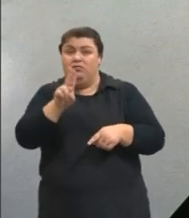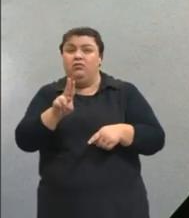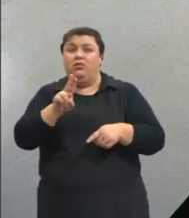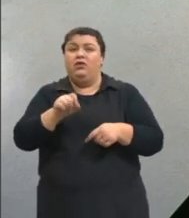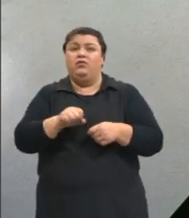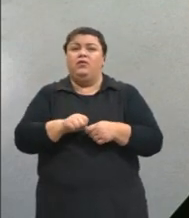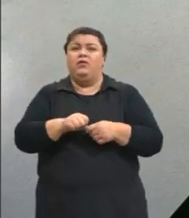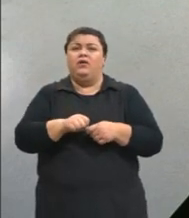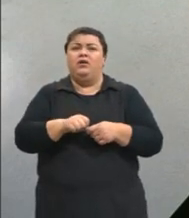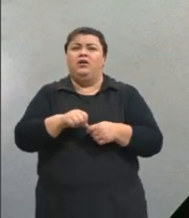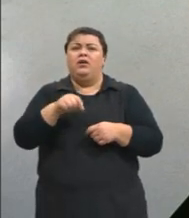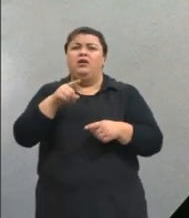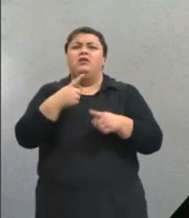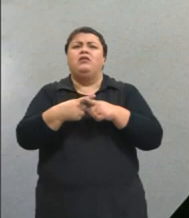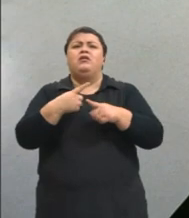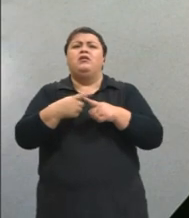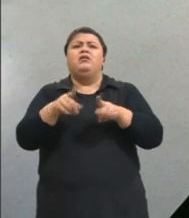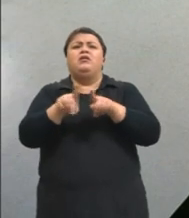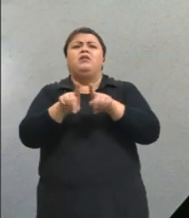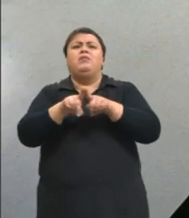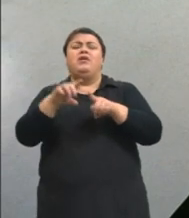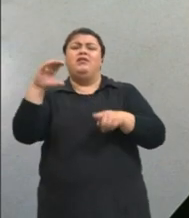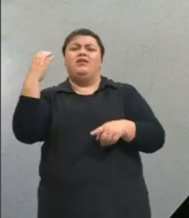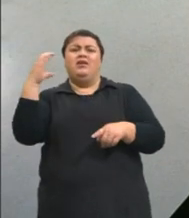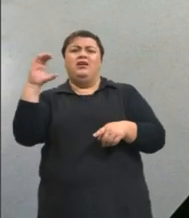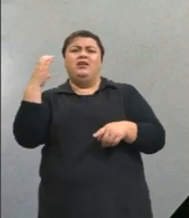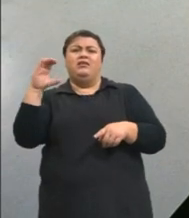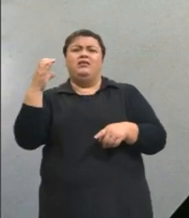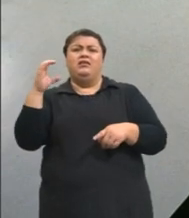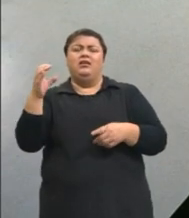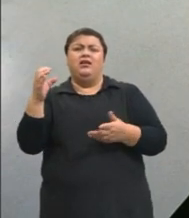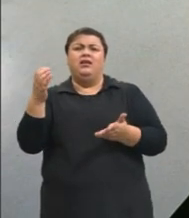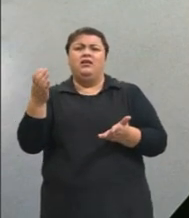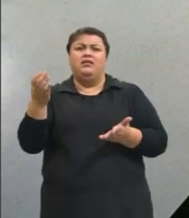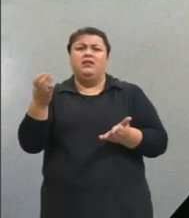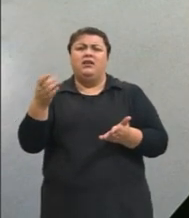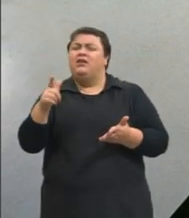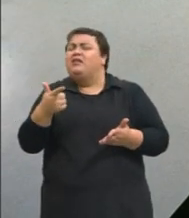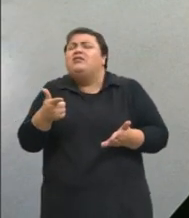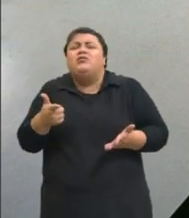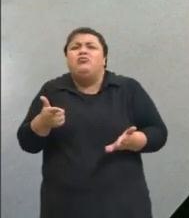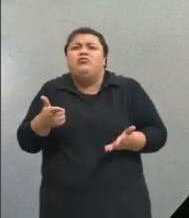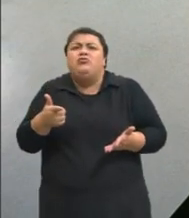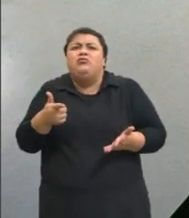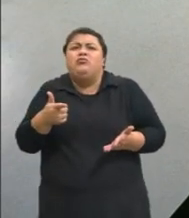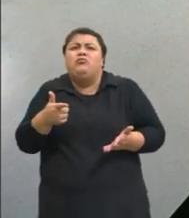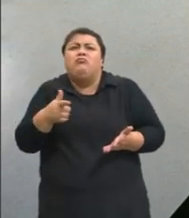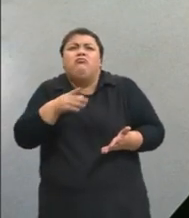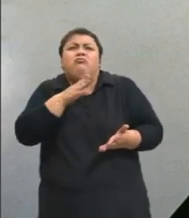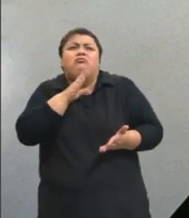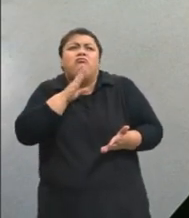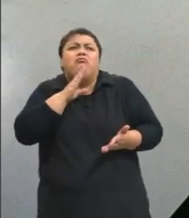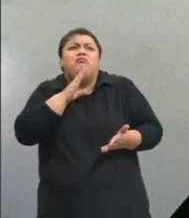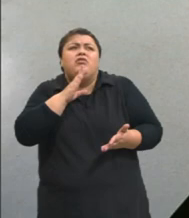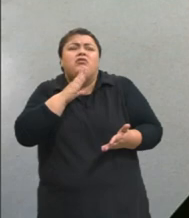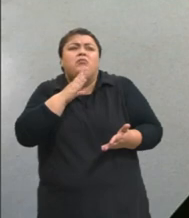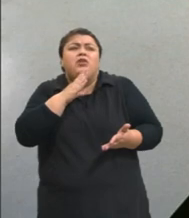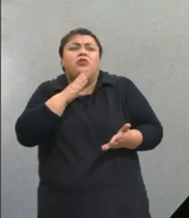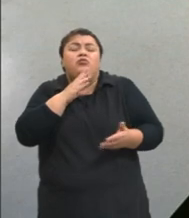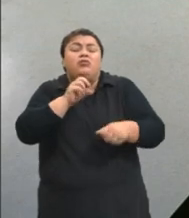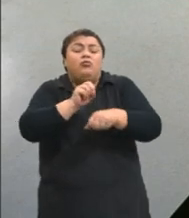a ciência também ainda estava engatinhando nesse sentido, né? Eles não tinham nem o conhecimento de que existia vírus,